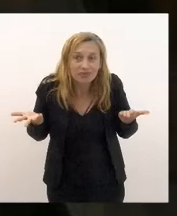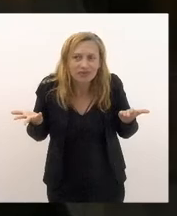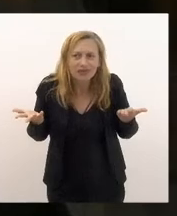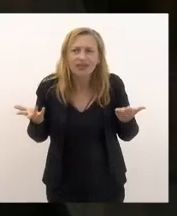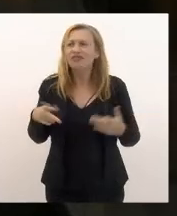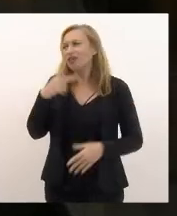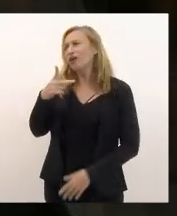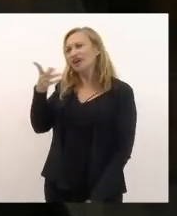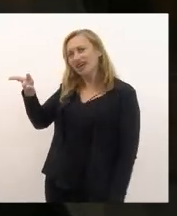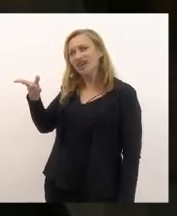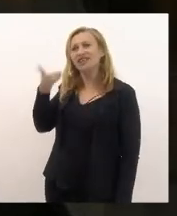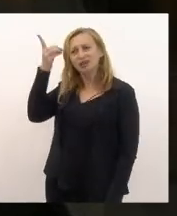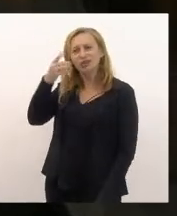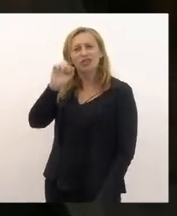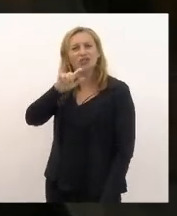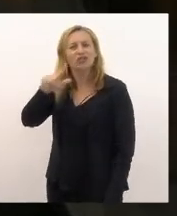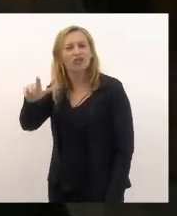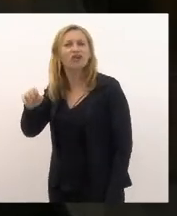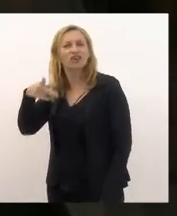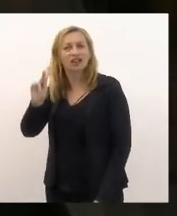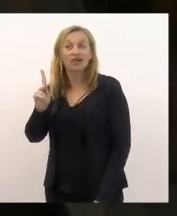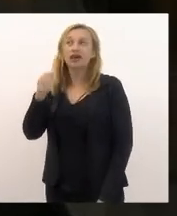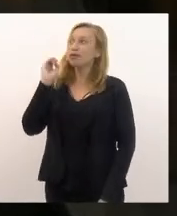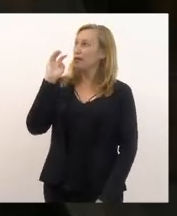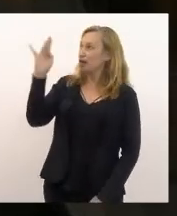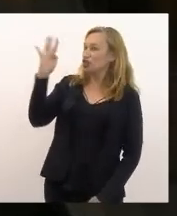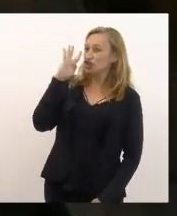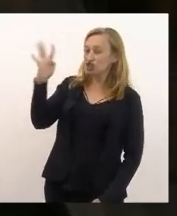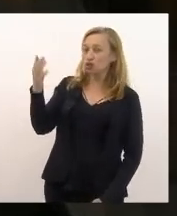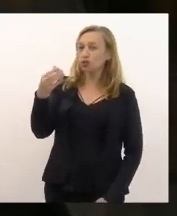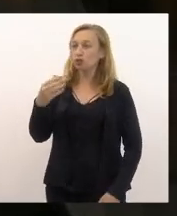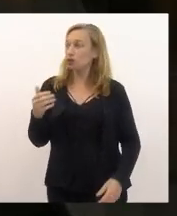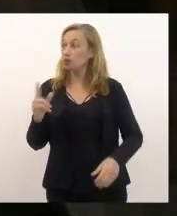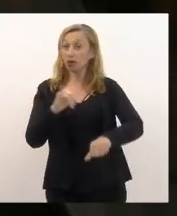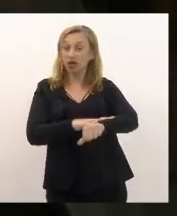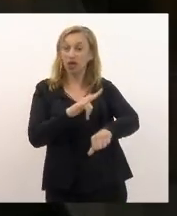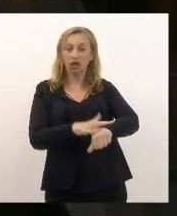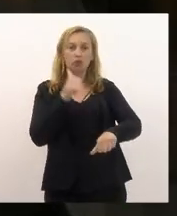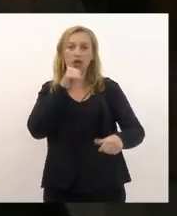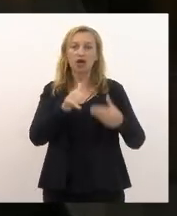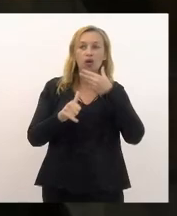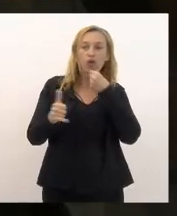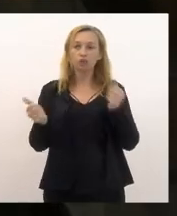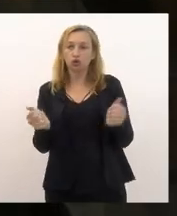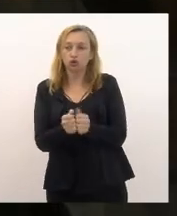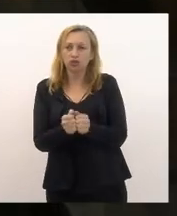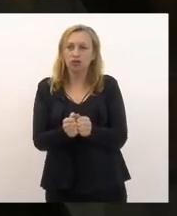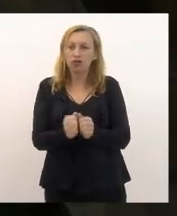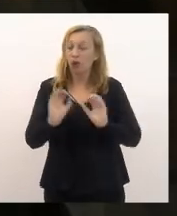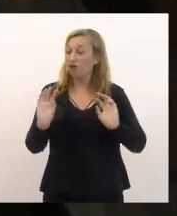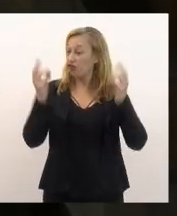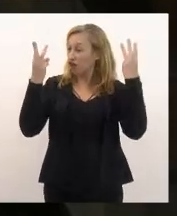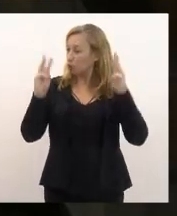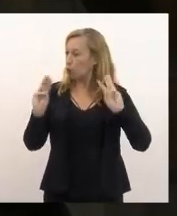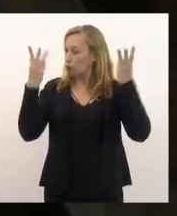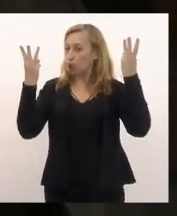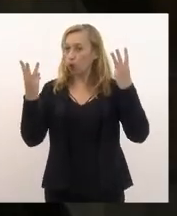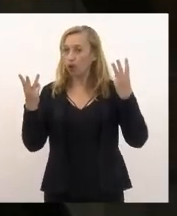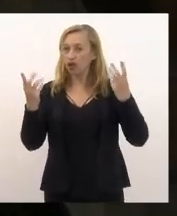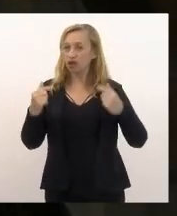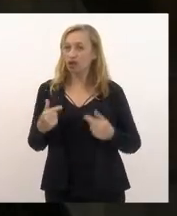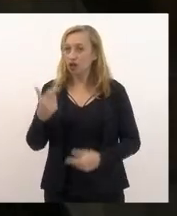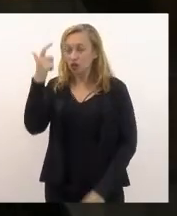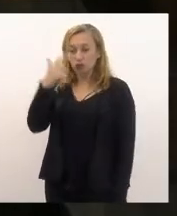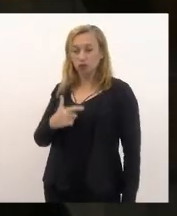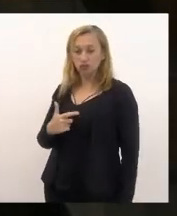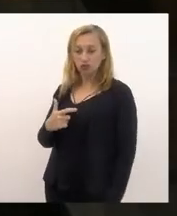falou aqui o deputado Knoploch. Imagina um banheiro unissex numa boate. Até porque eu posso falar com propriedade que eu sou dono